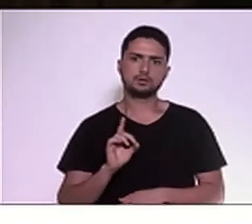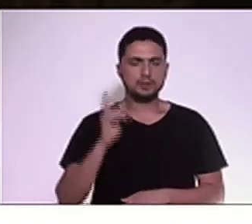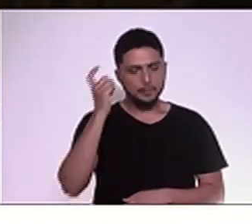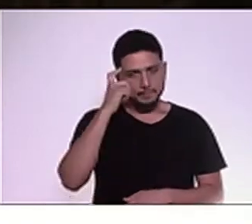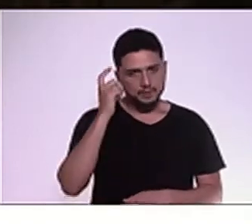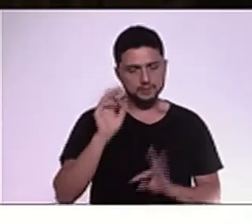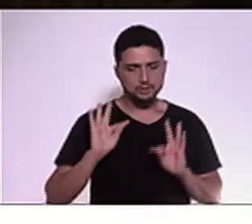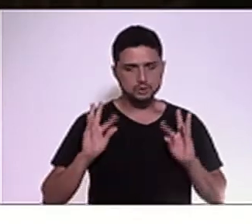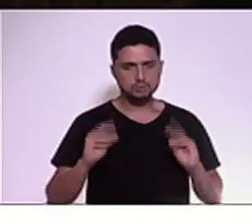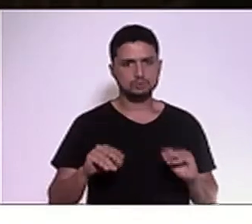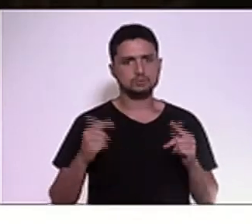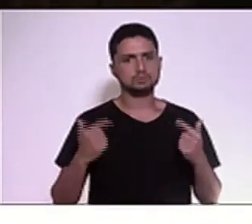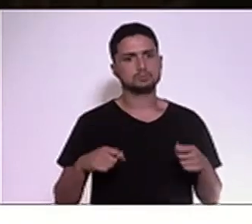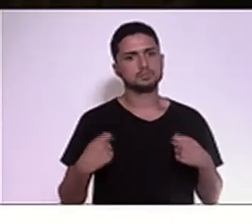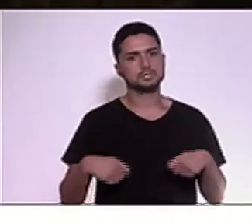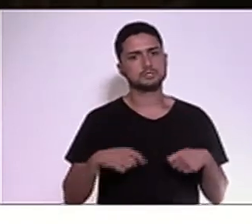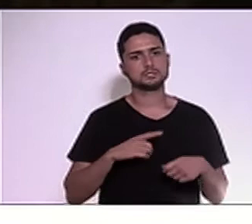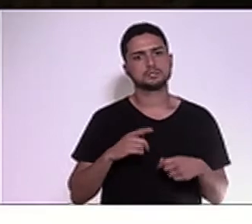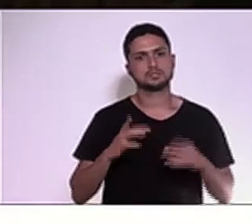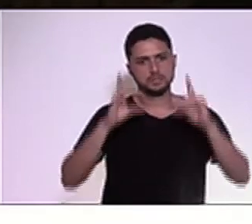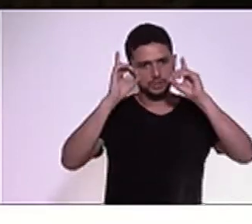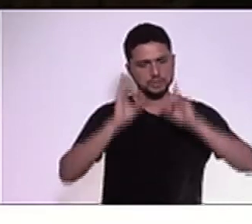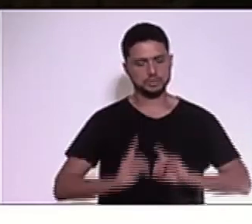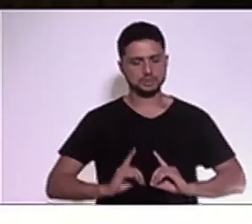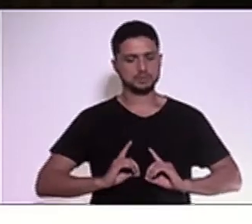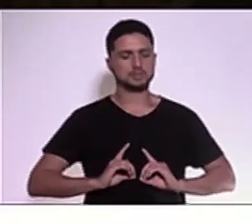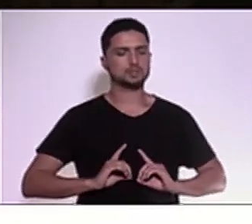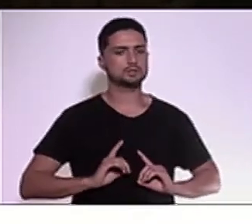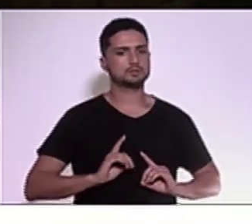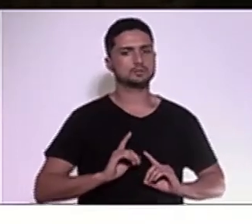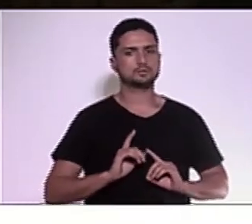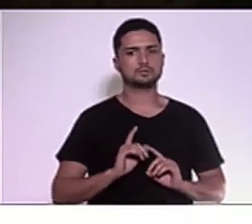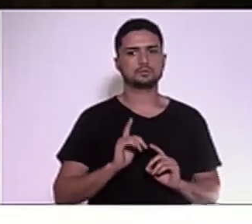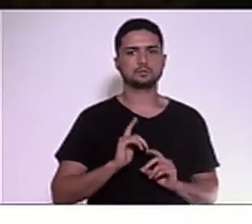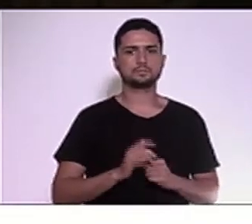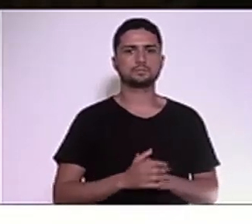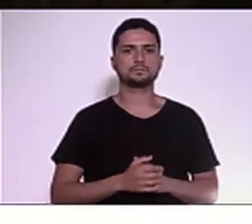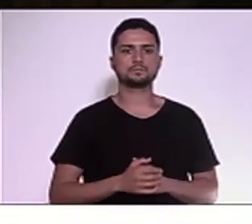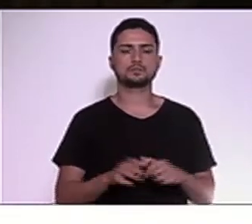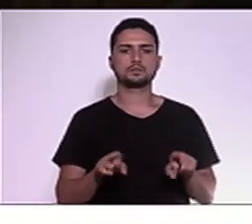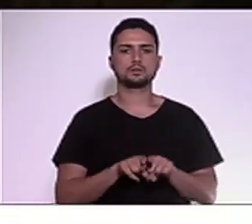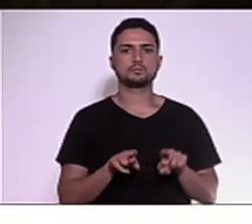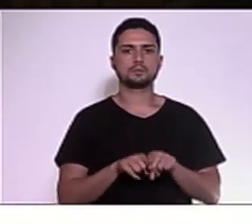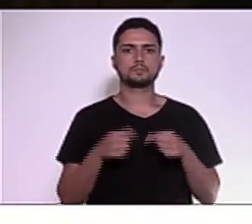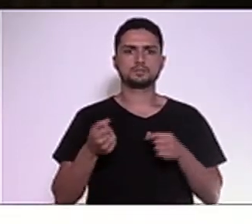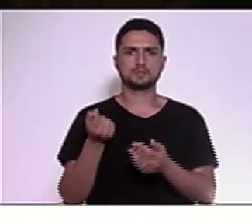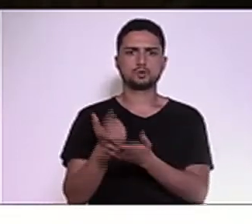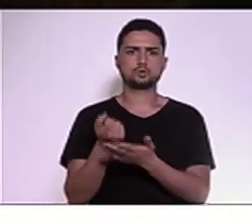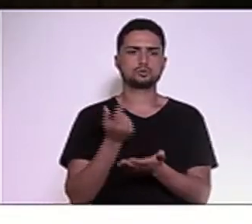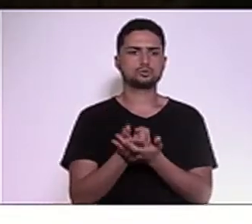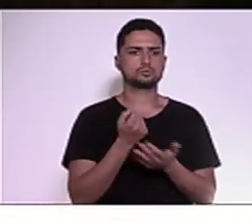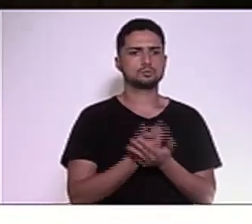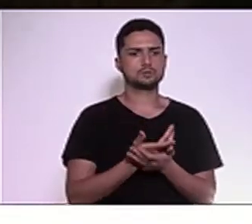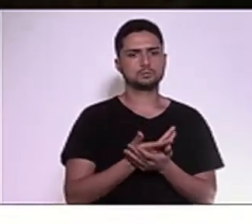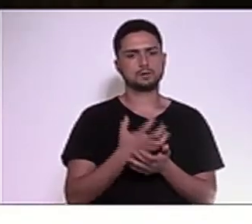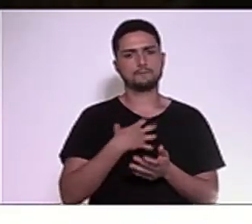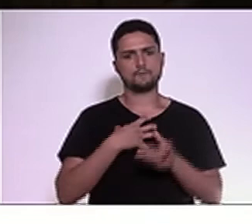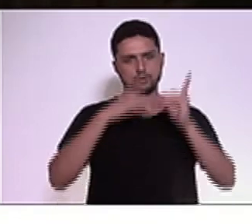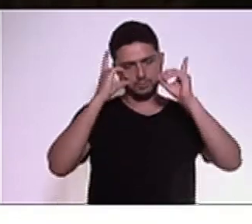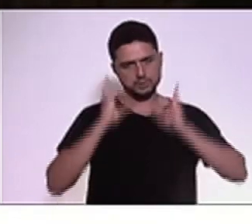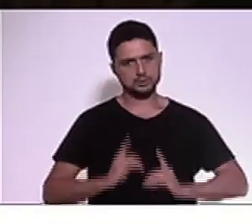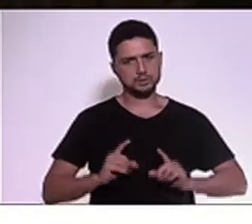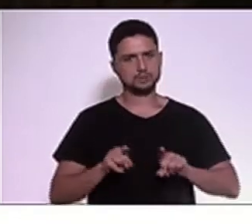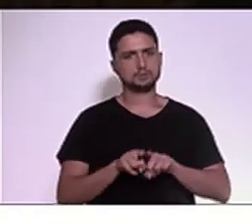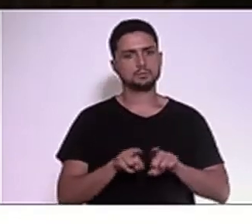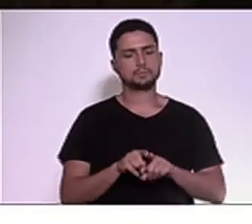o direito garantido a uma vida digna e que, por óbvio, devem consumir de maneira digna também